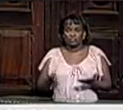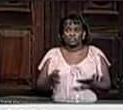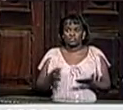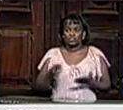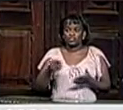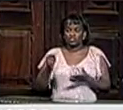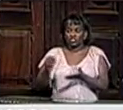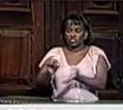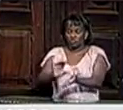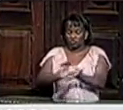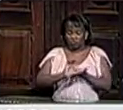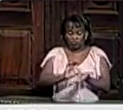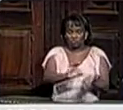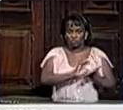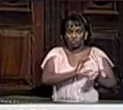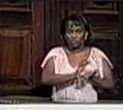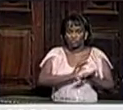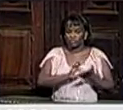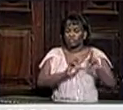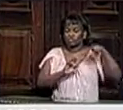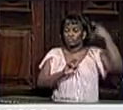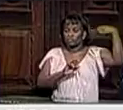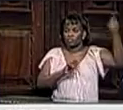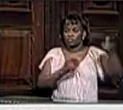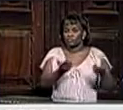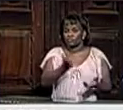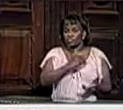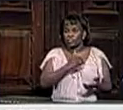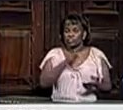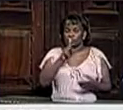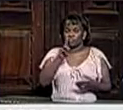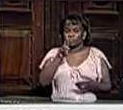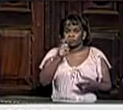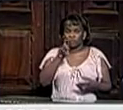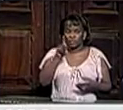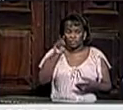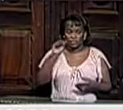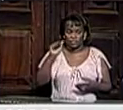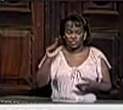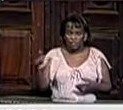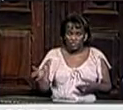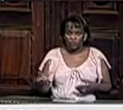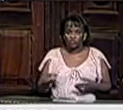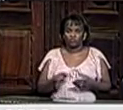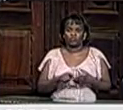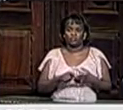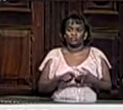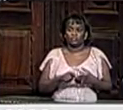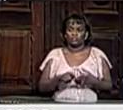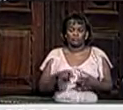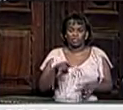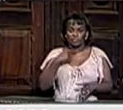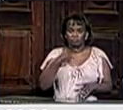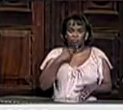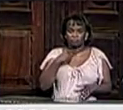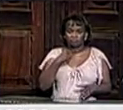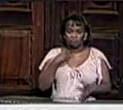de recursos que seriam oriundos do pré-sal e que de lá não